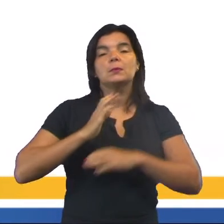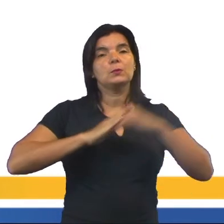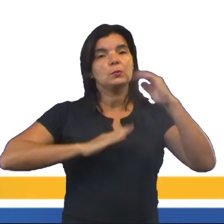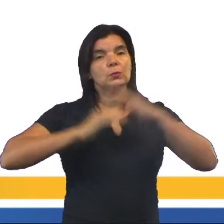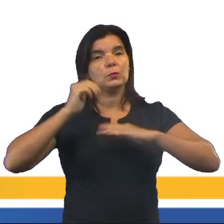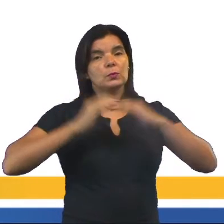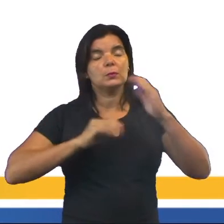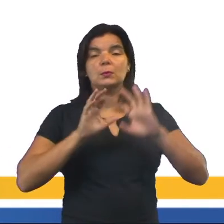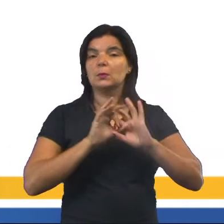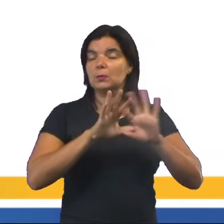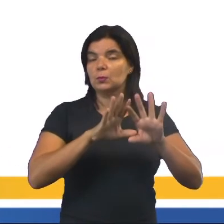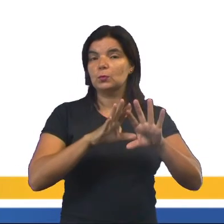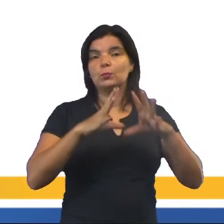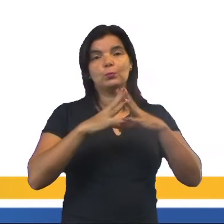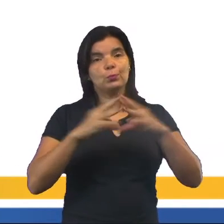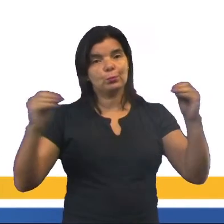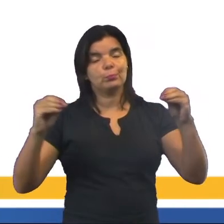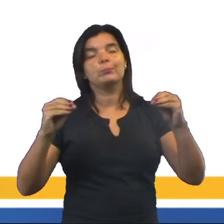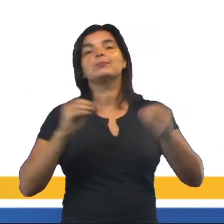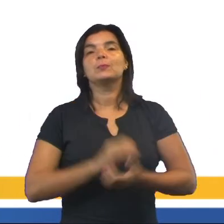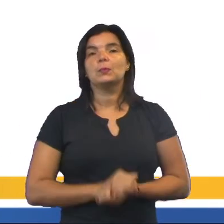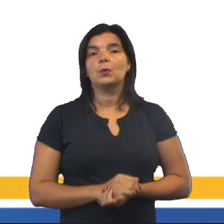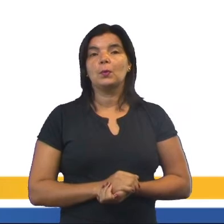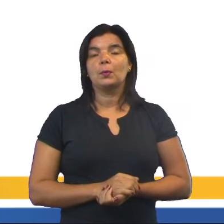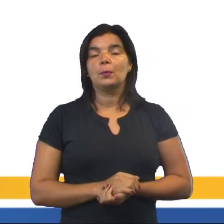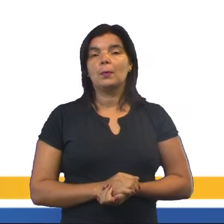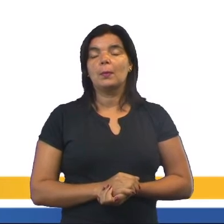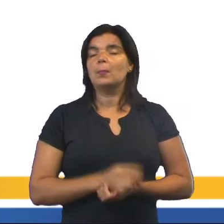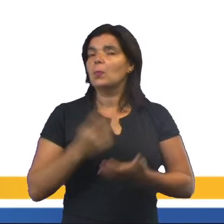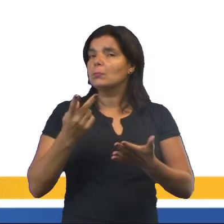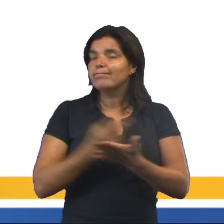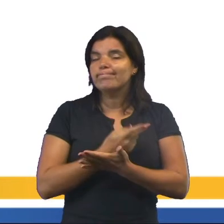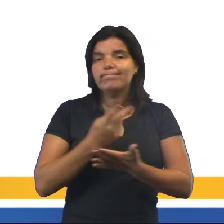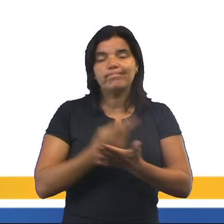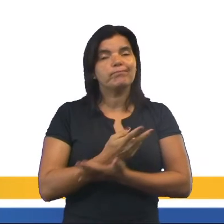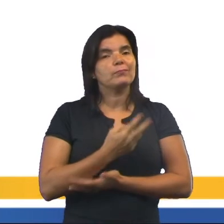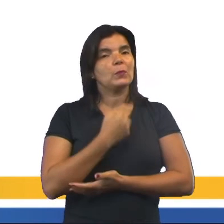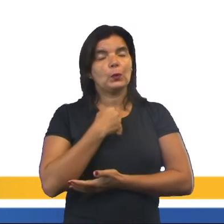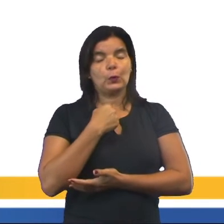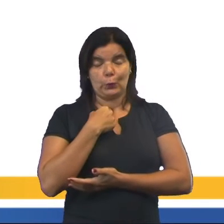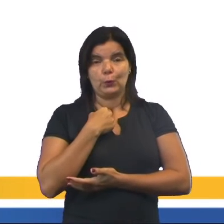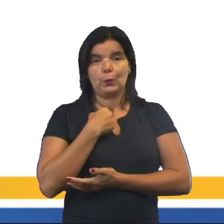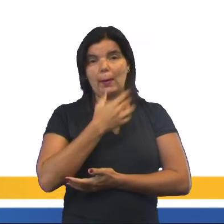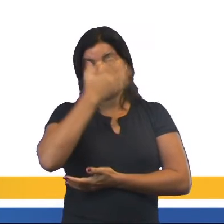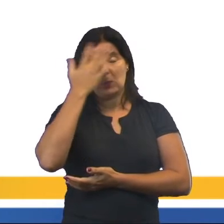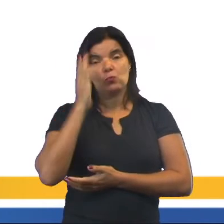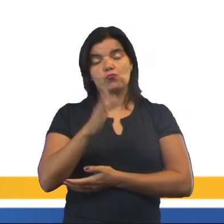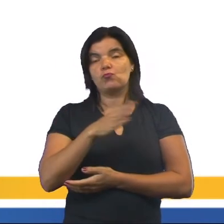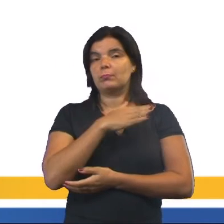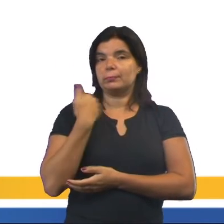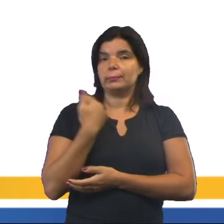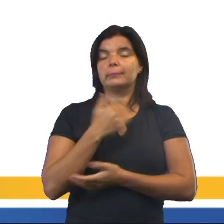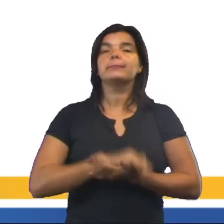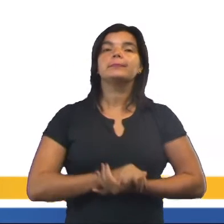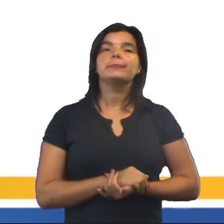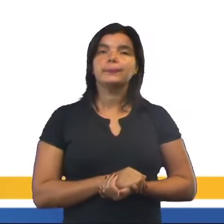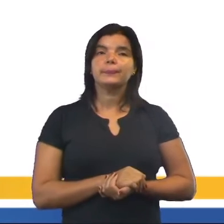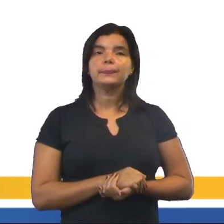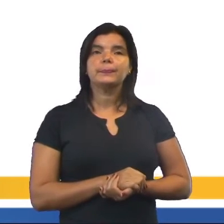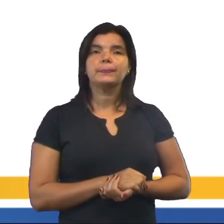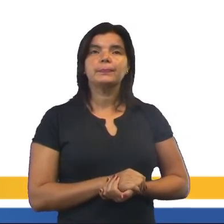profissão deixou de existir, porque é algo extremamente errado, né? Mexer nos corpos de quem já morreu aí.